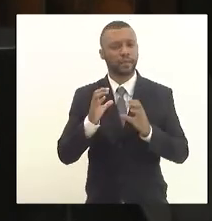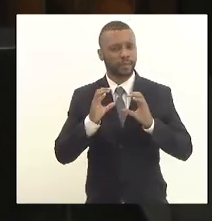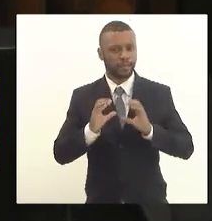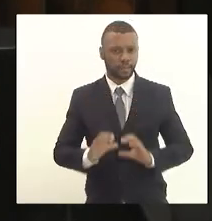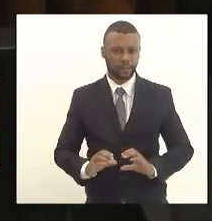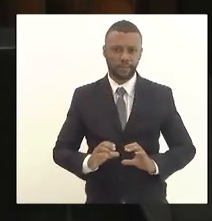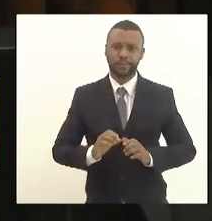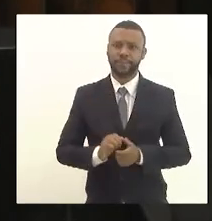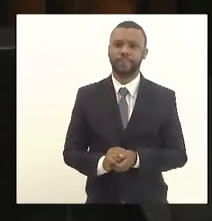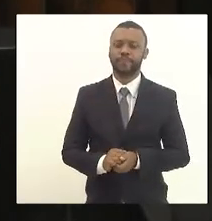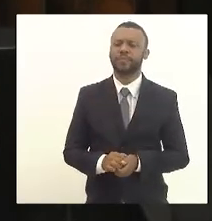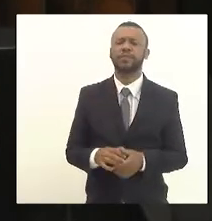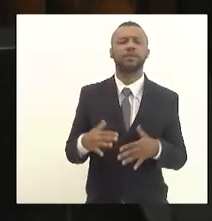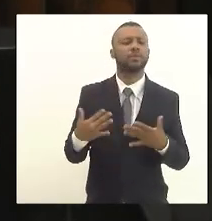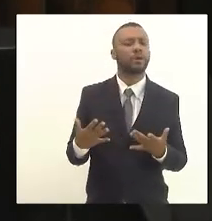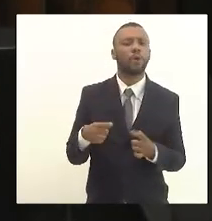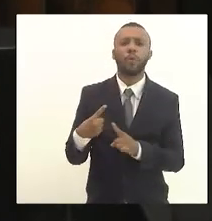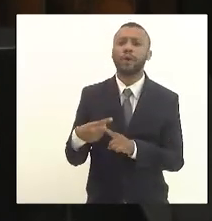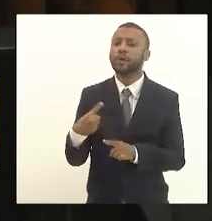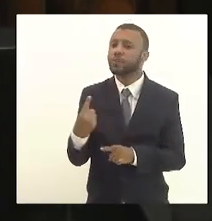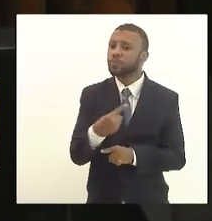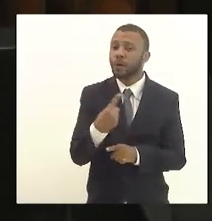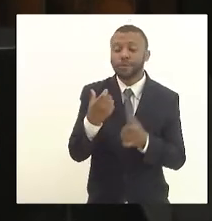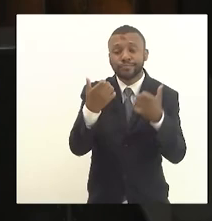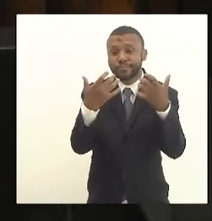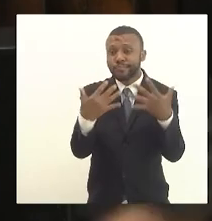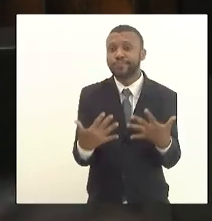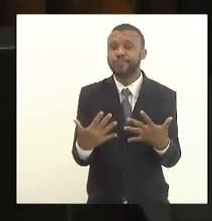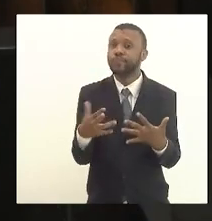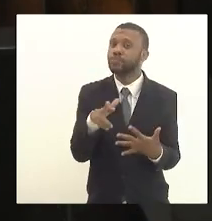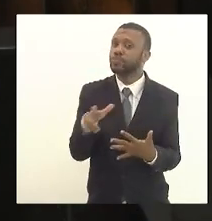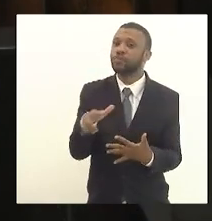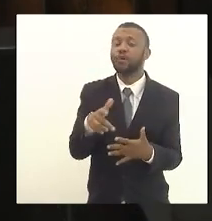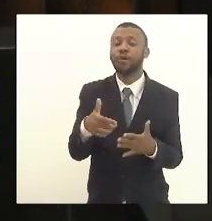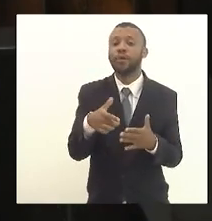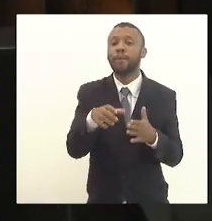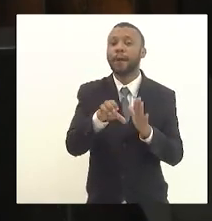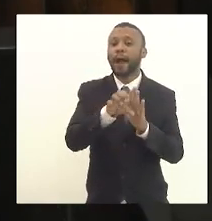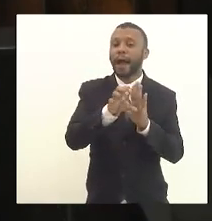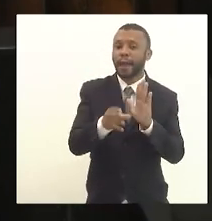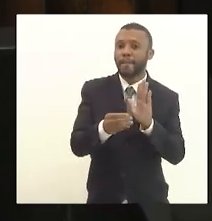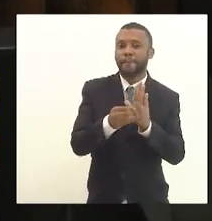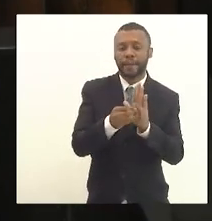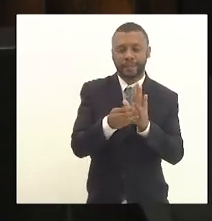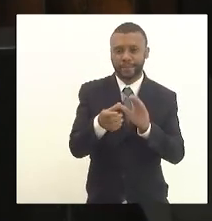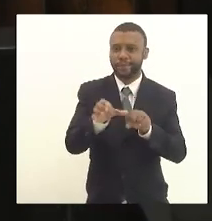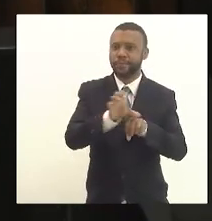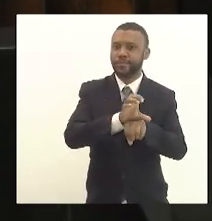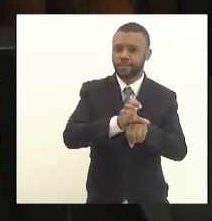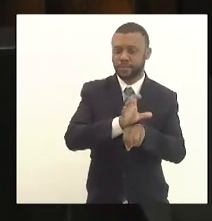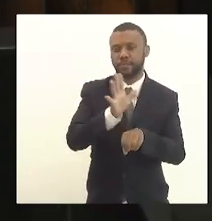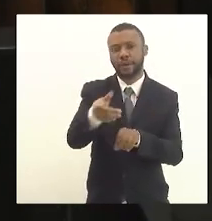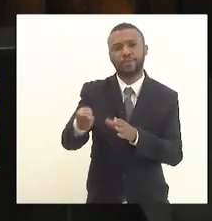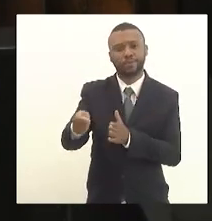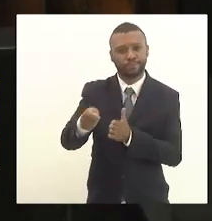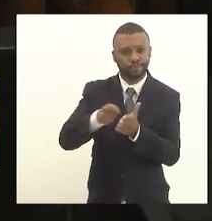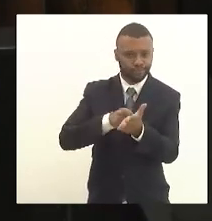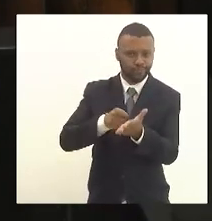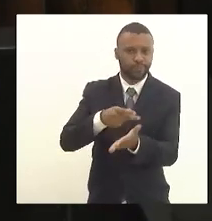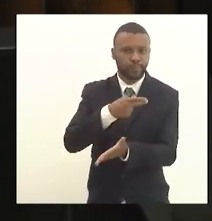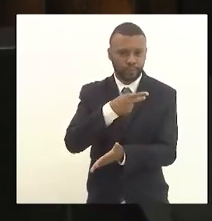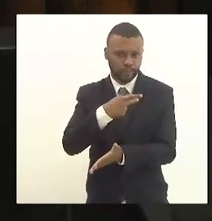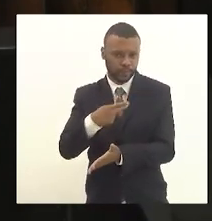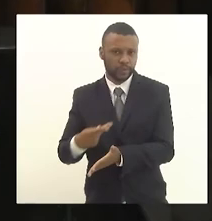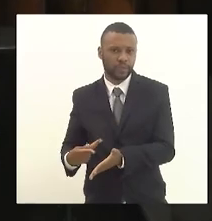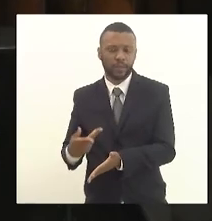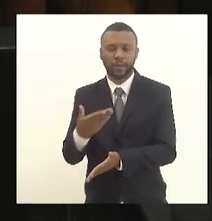fez isso? Não foi uma emenda constitucional que já está sancionada pelo presidente. A gente